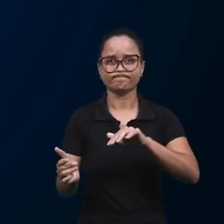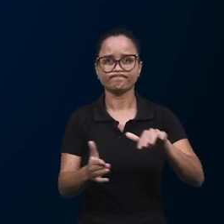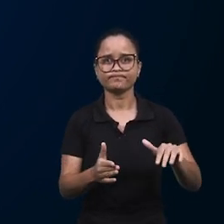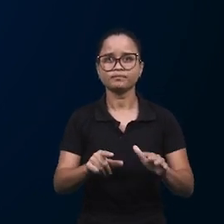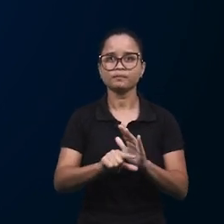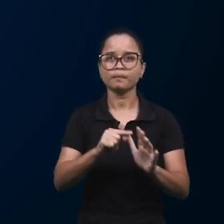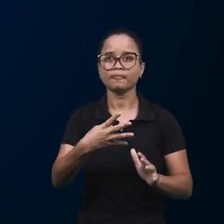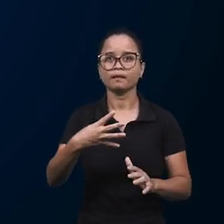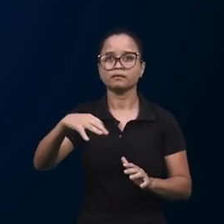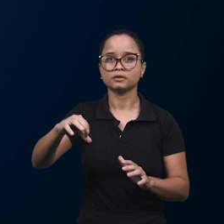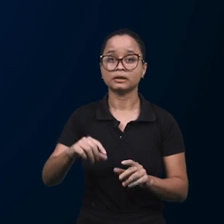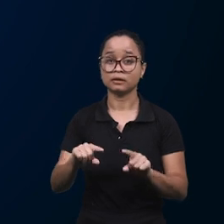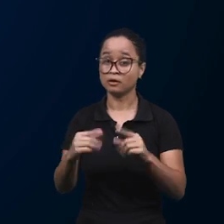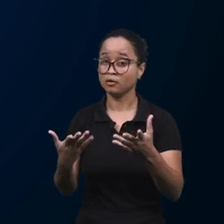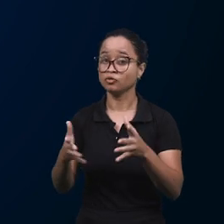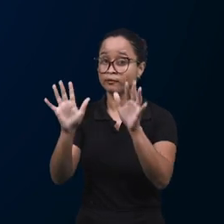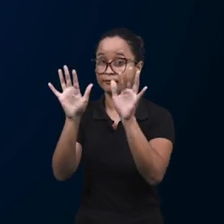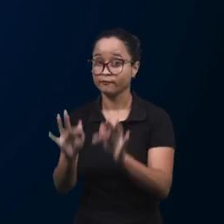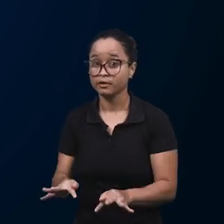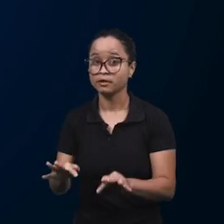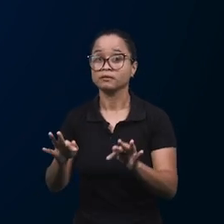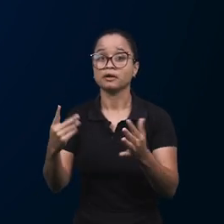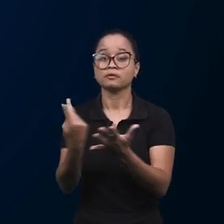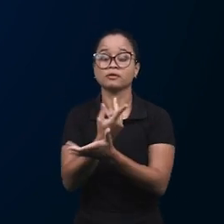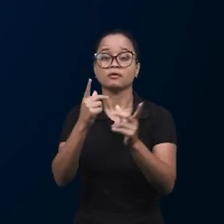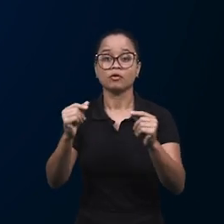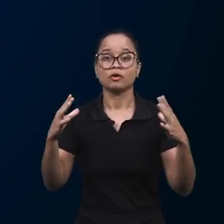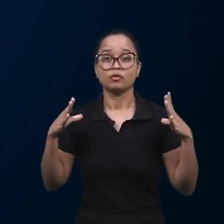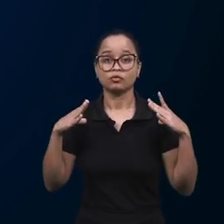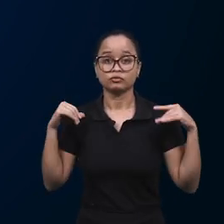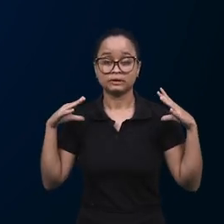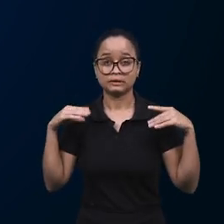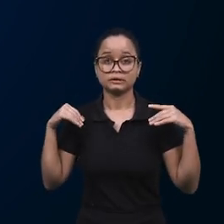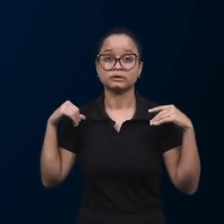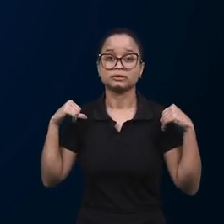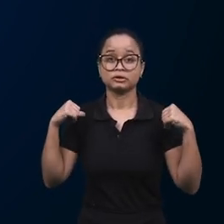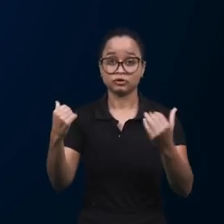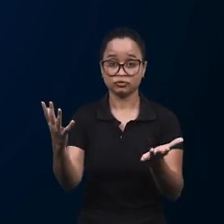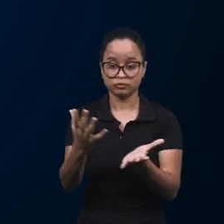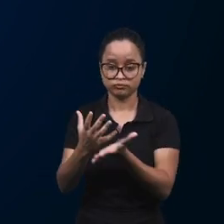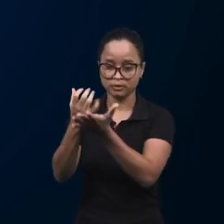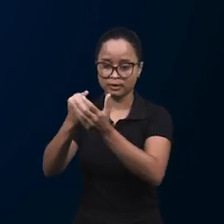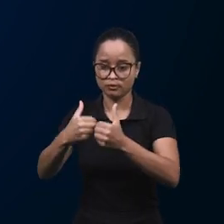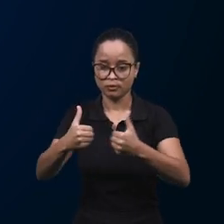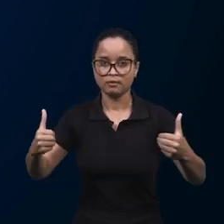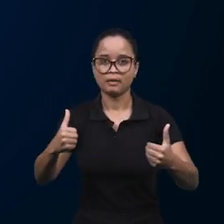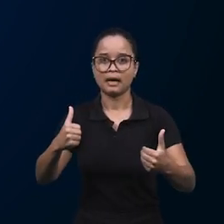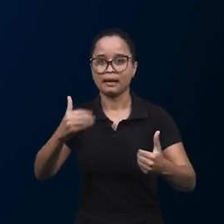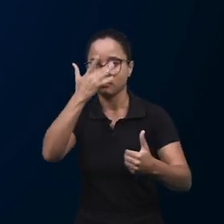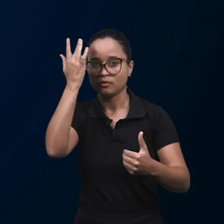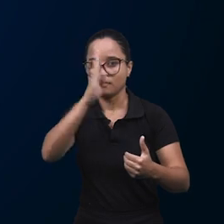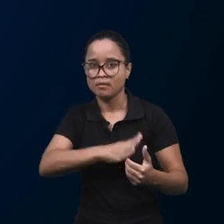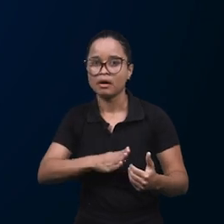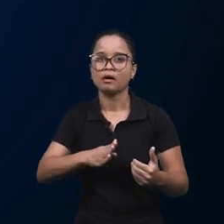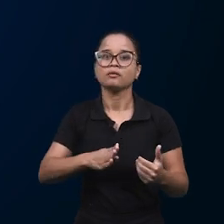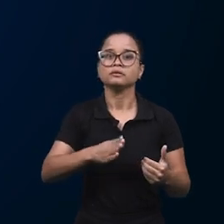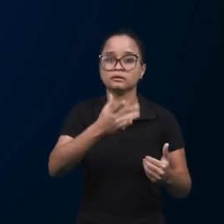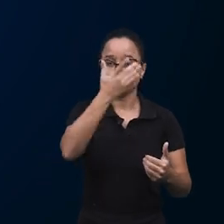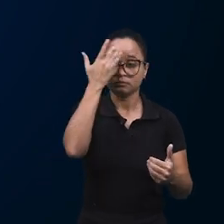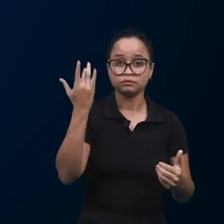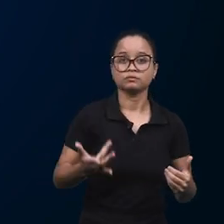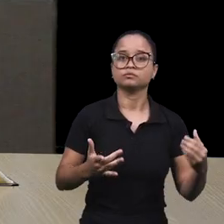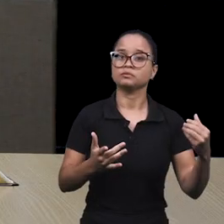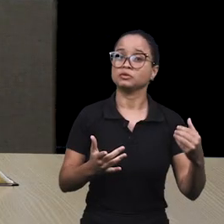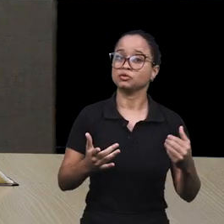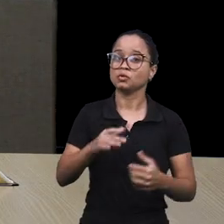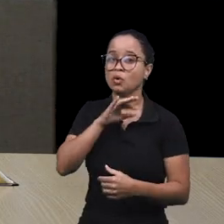na consumação dos séculos. Virão os anjos e separarão os maus dentre os justos. Amém. A paz do Senhor Jesus a